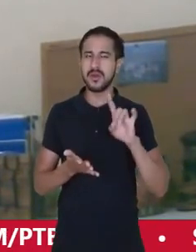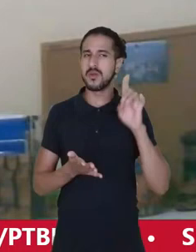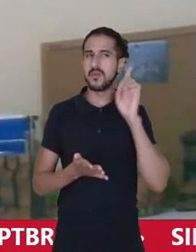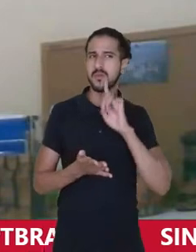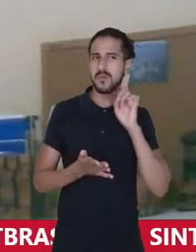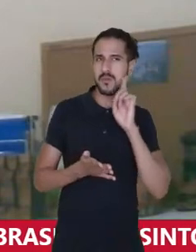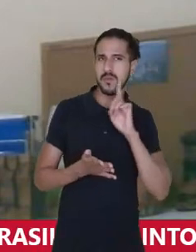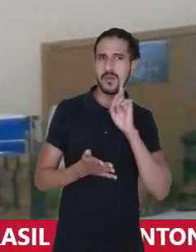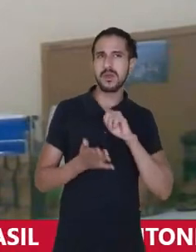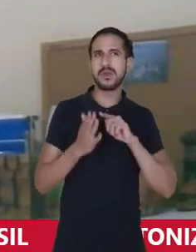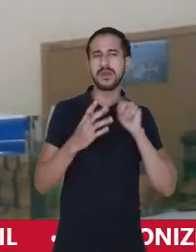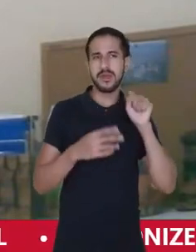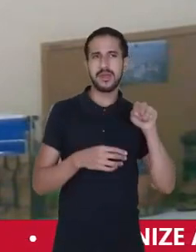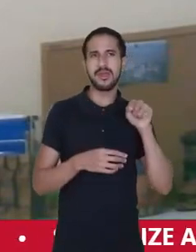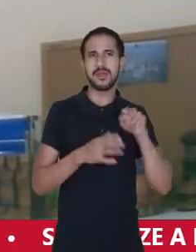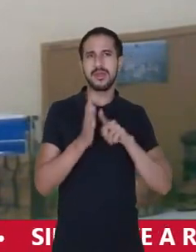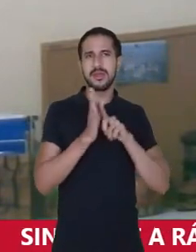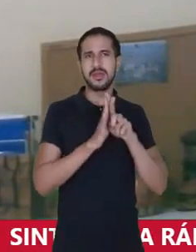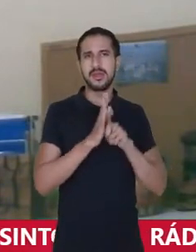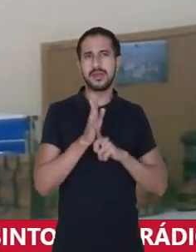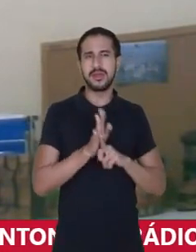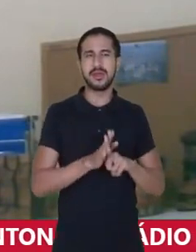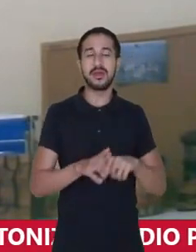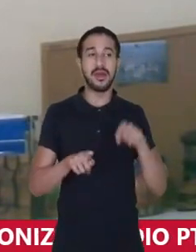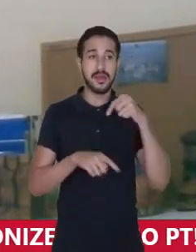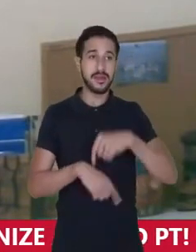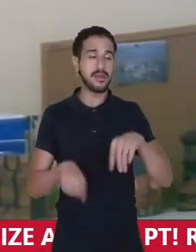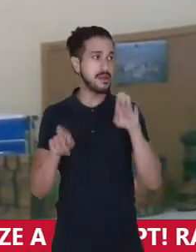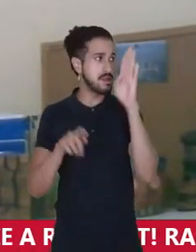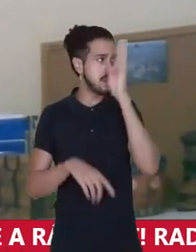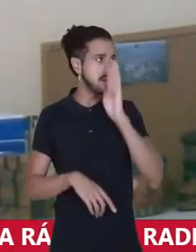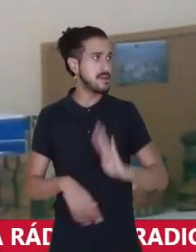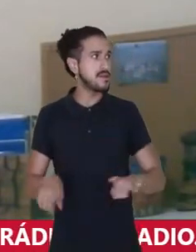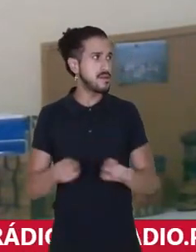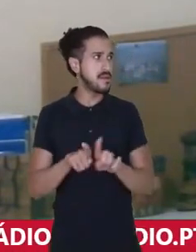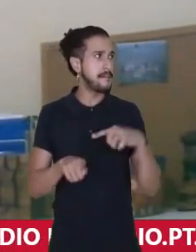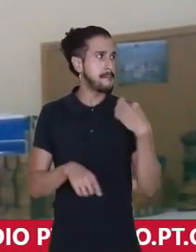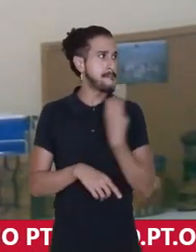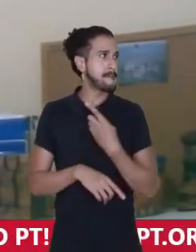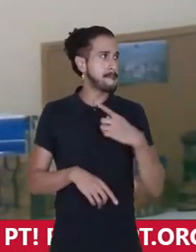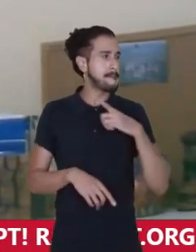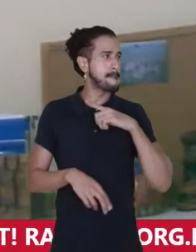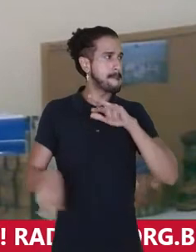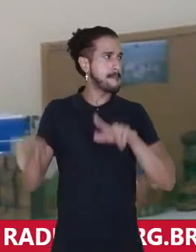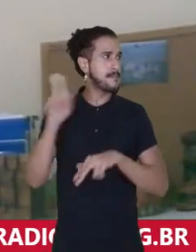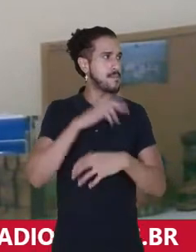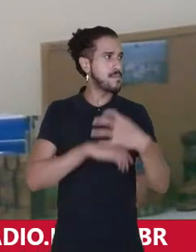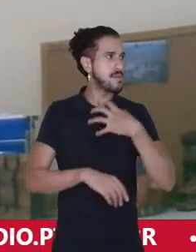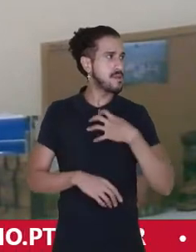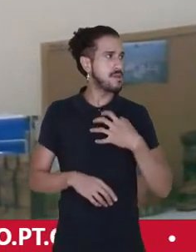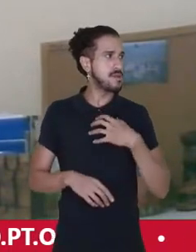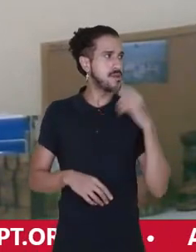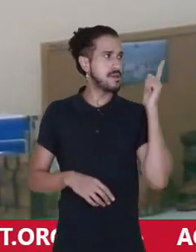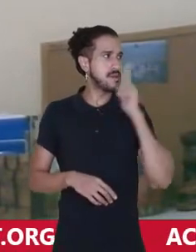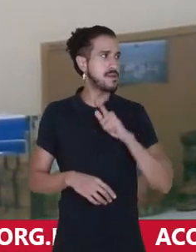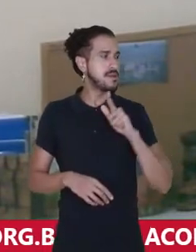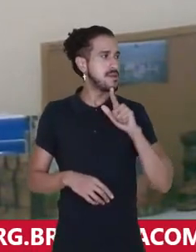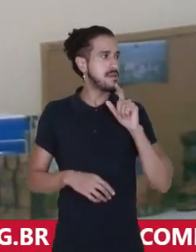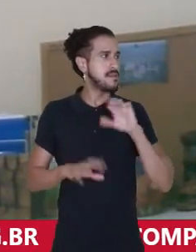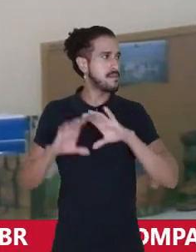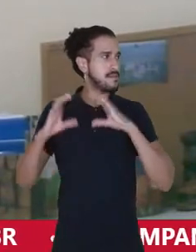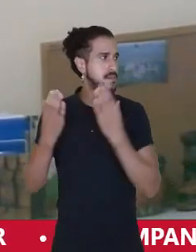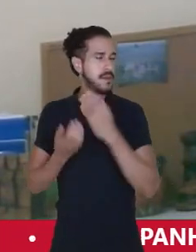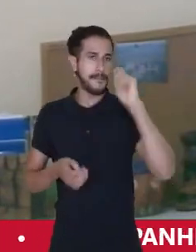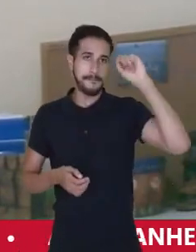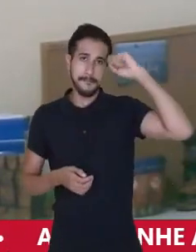onde essa noção começou a ganhar força, mas aqui no Brasil também, onde a gente tem diferentes formas de territorialização de comunidades negras